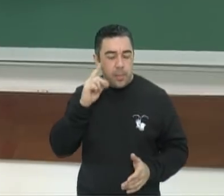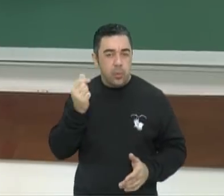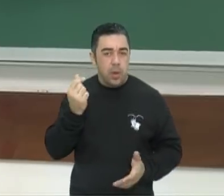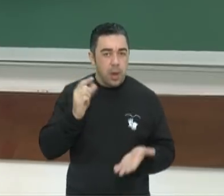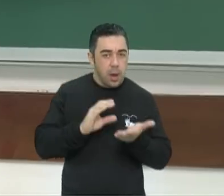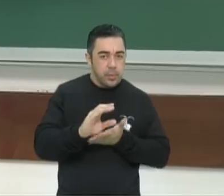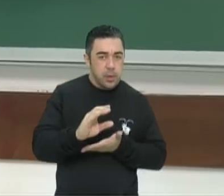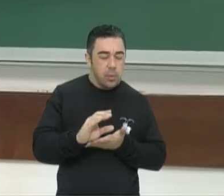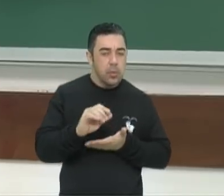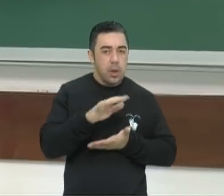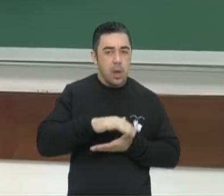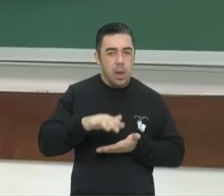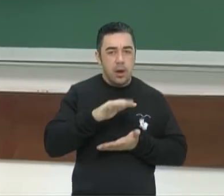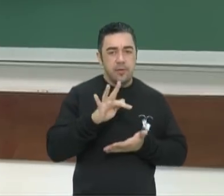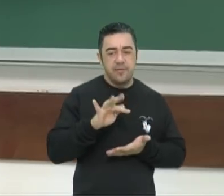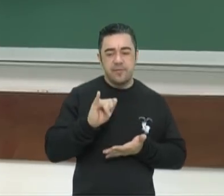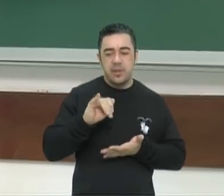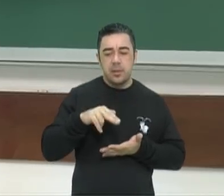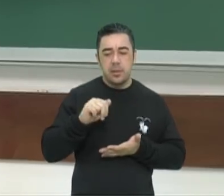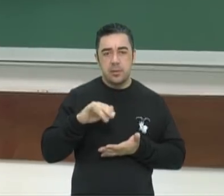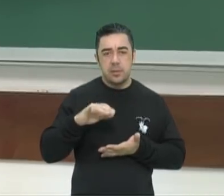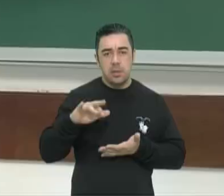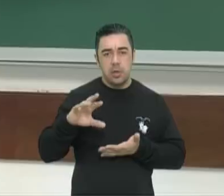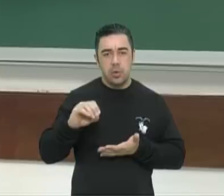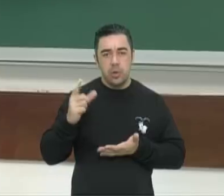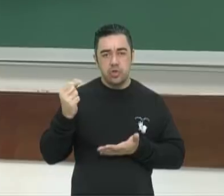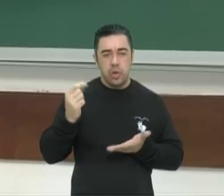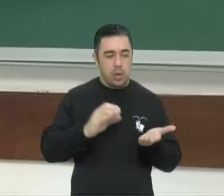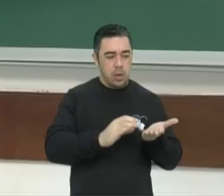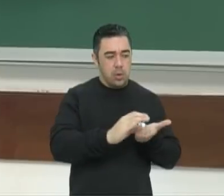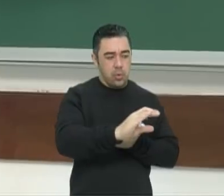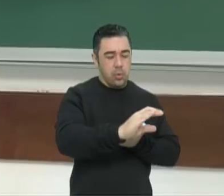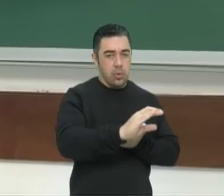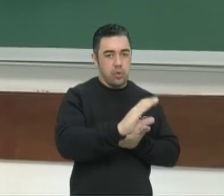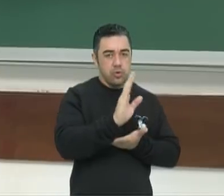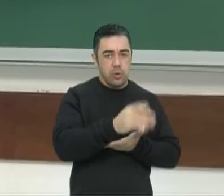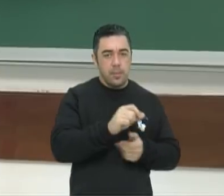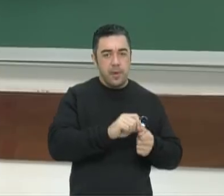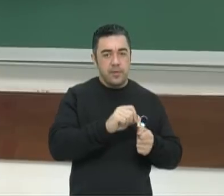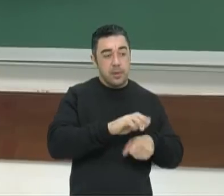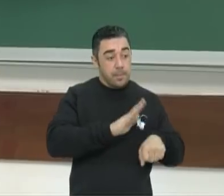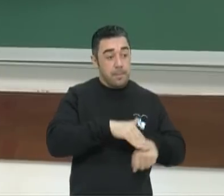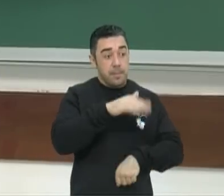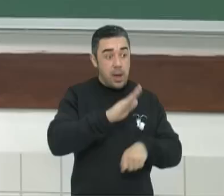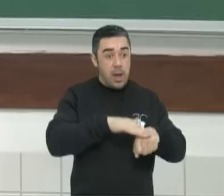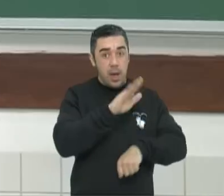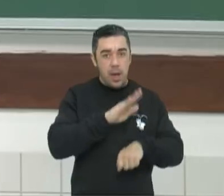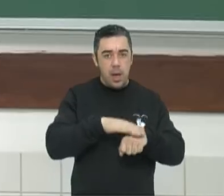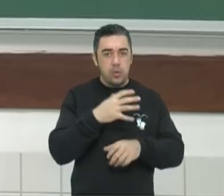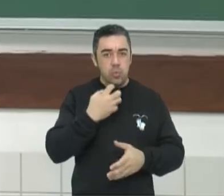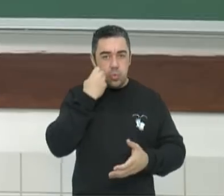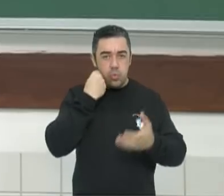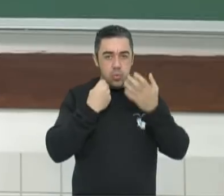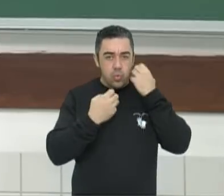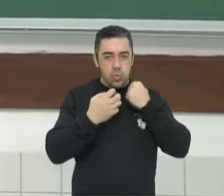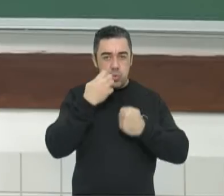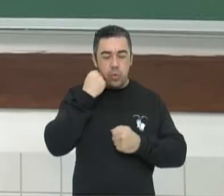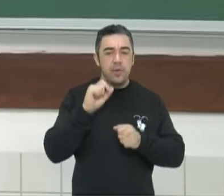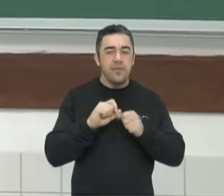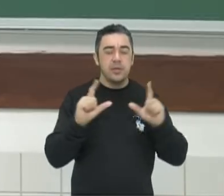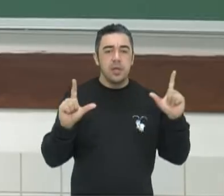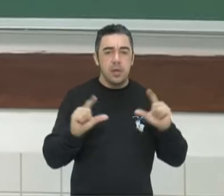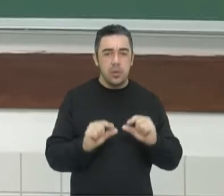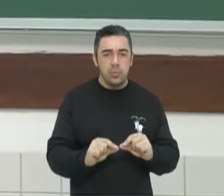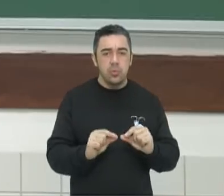financeiro, né? Então, o que é capital financeiro? Aquele dinheiro investido, aquele dinheiro para gerar mais dinheiro. E aí eles fazem o que? Eles